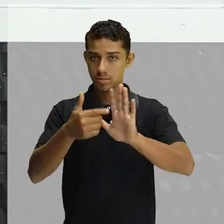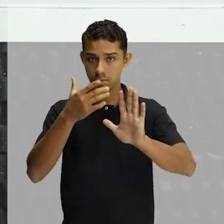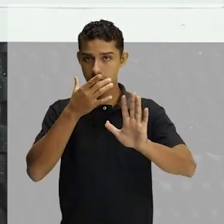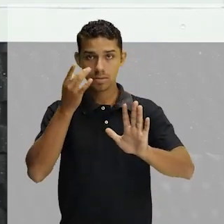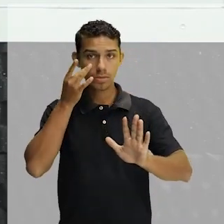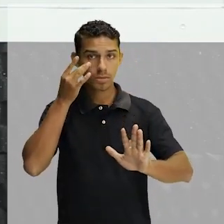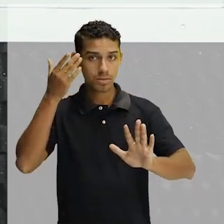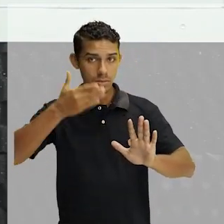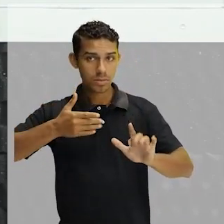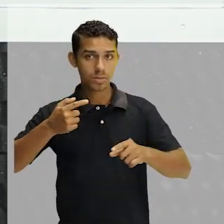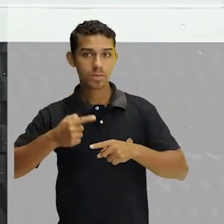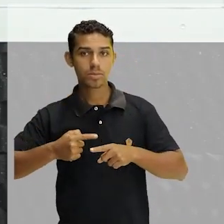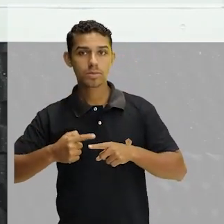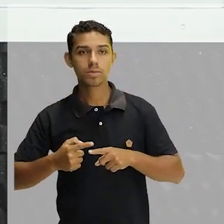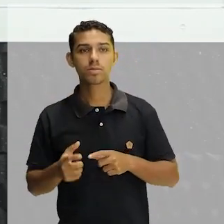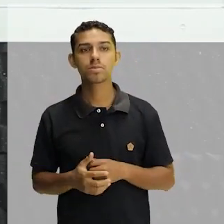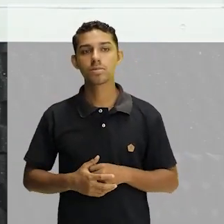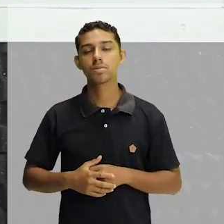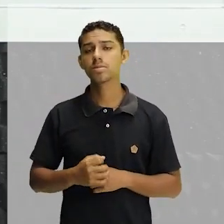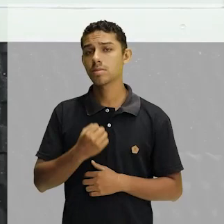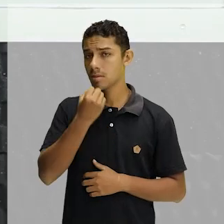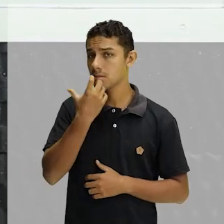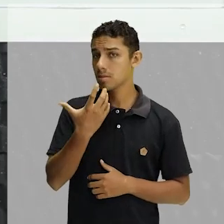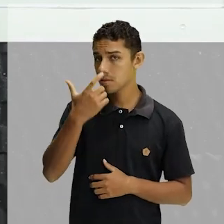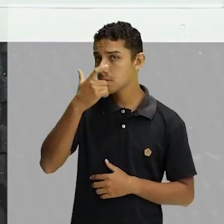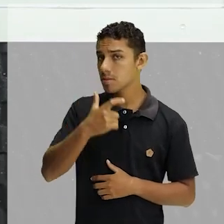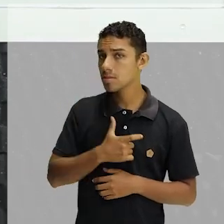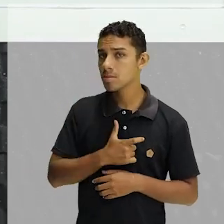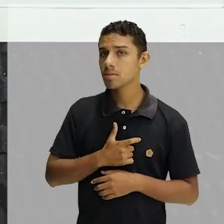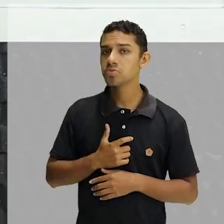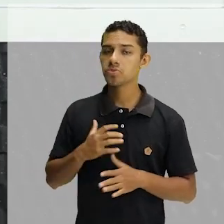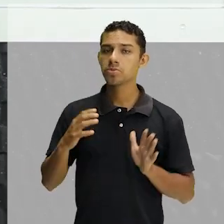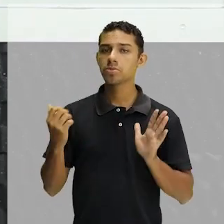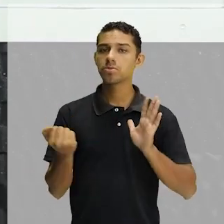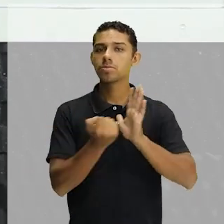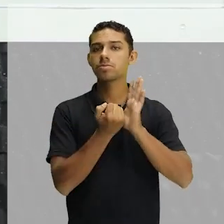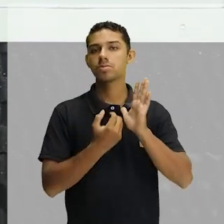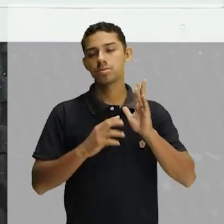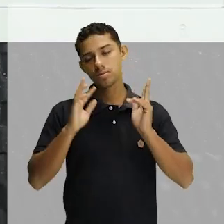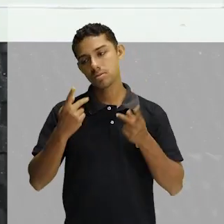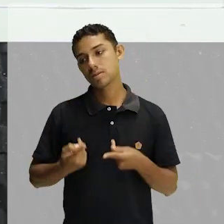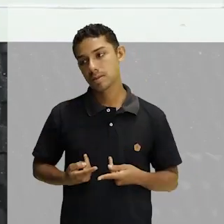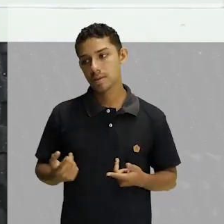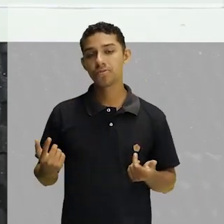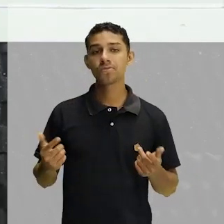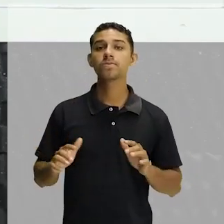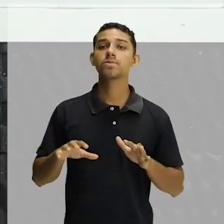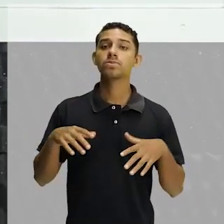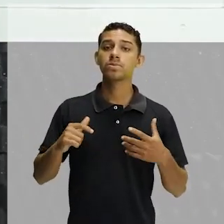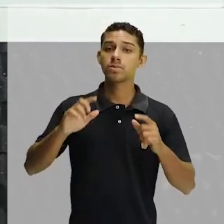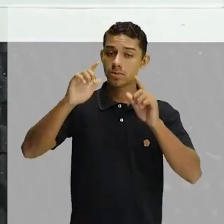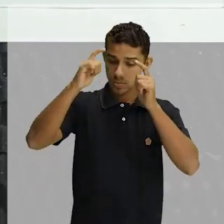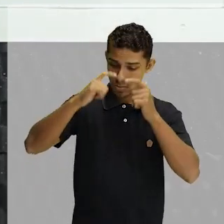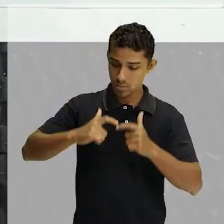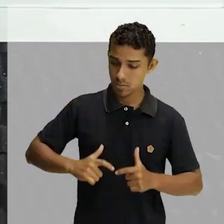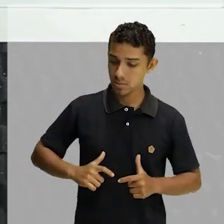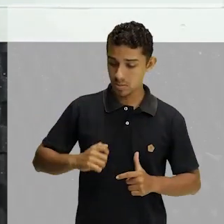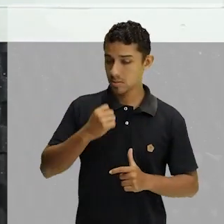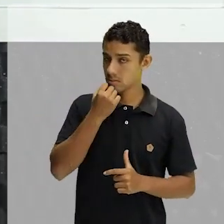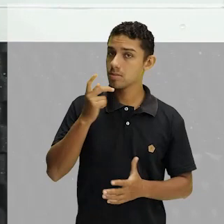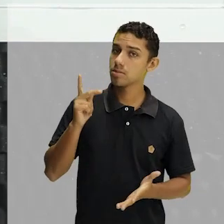a bondade é a marca do ser humano no estado de natureza. Aí, claro, o ser humano, mesmo sendo